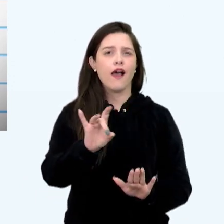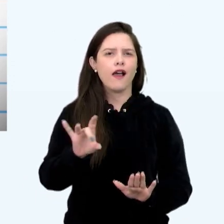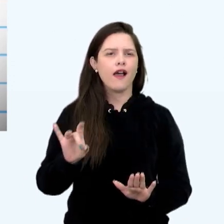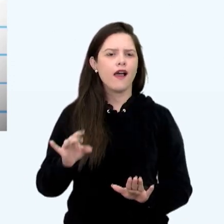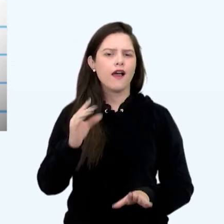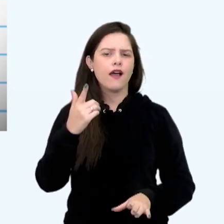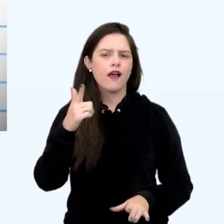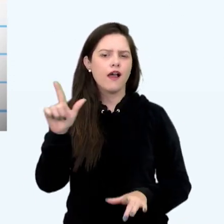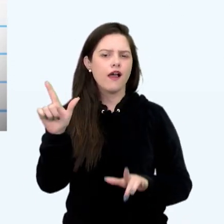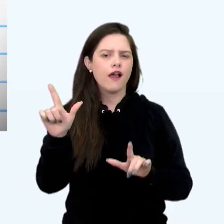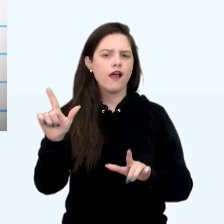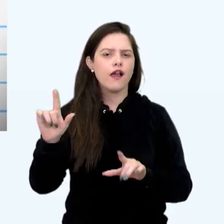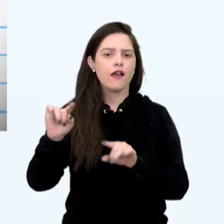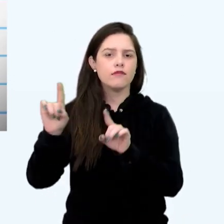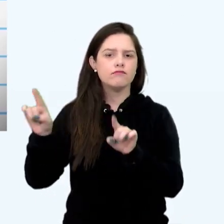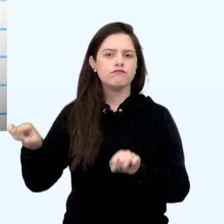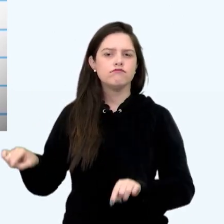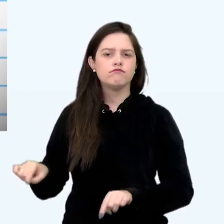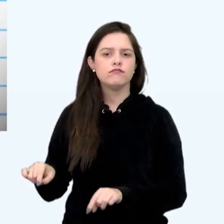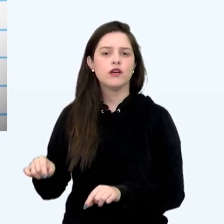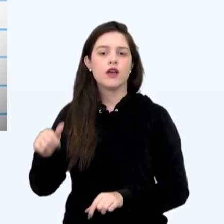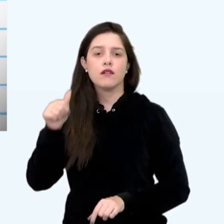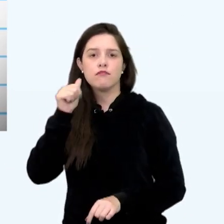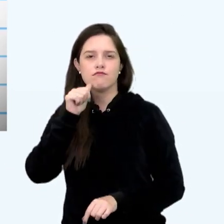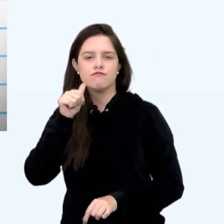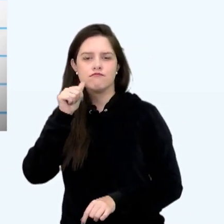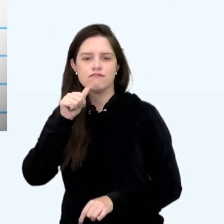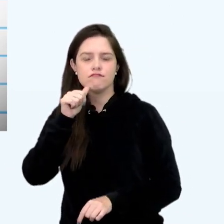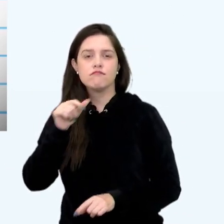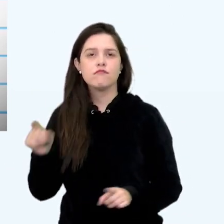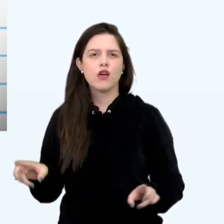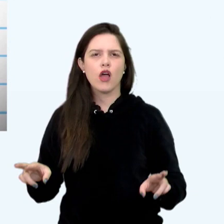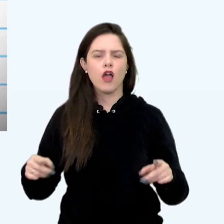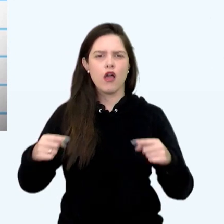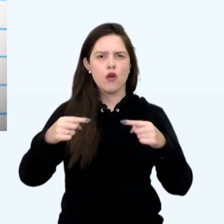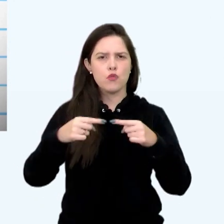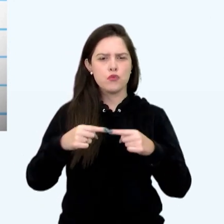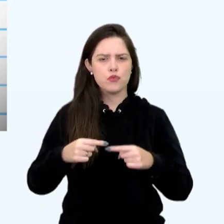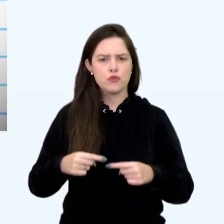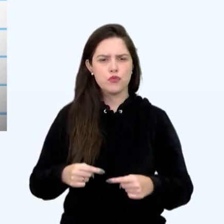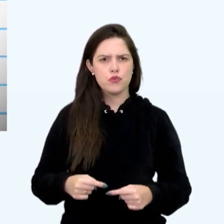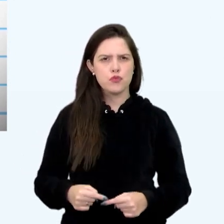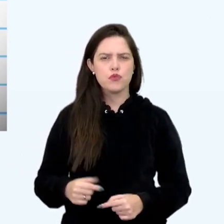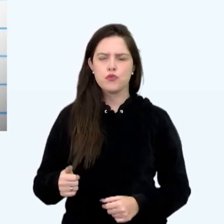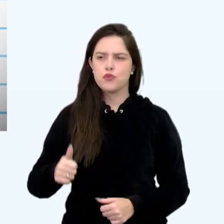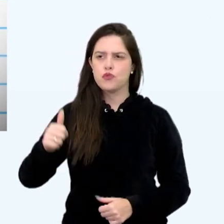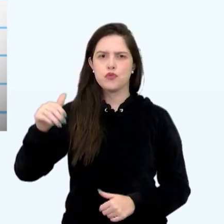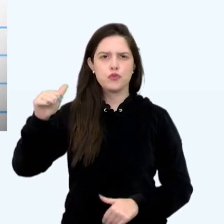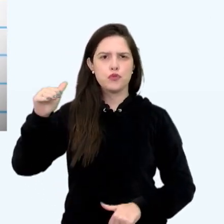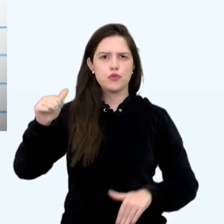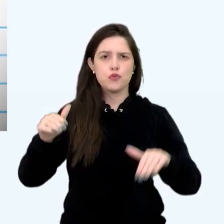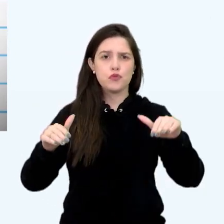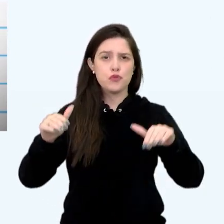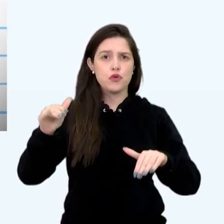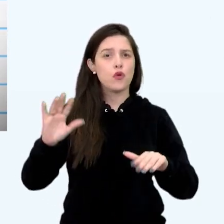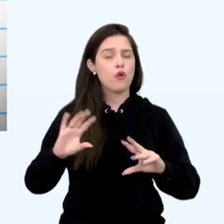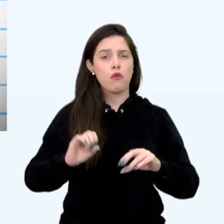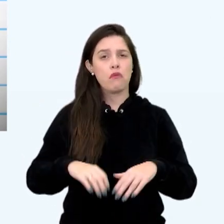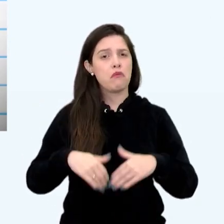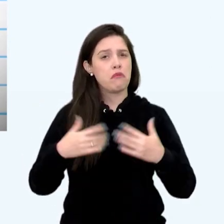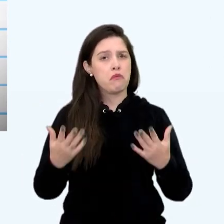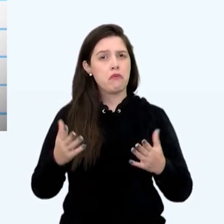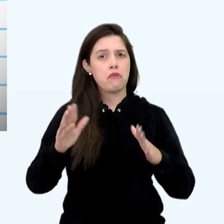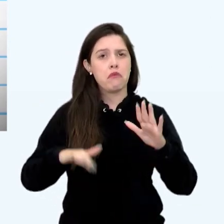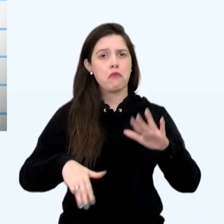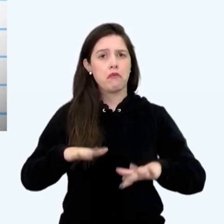do outro a de mulheres. A parte inferior se refere aos mais jovens e a superior aos mais velhos. Ou seja, pela